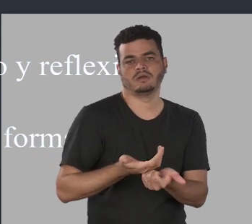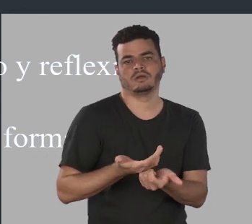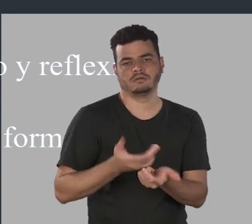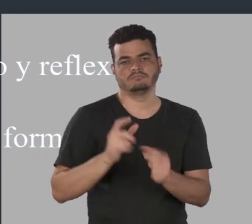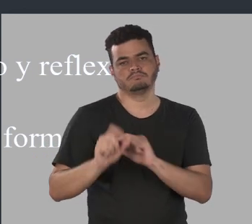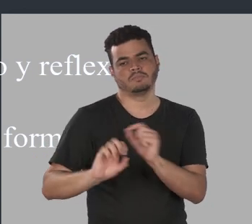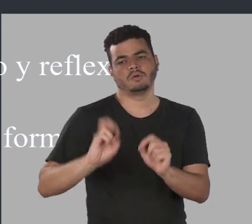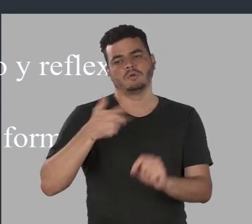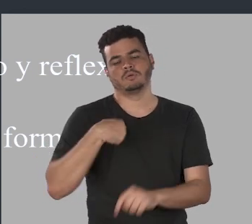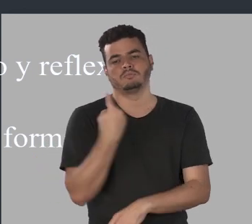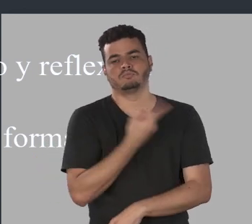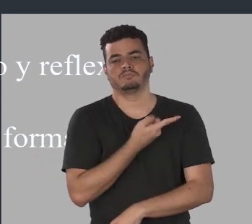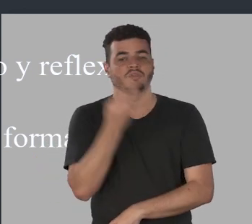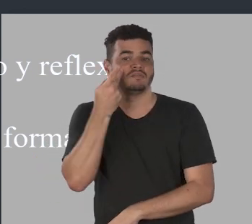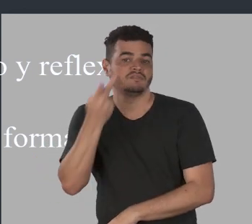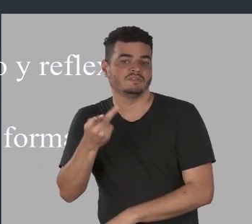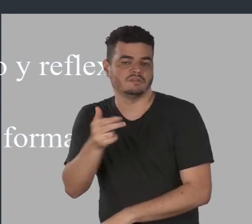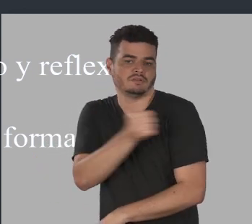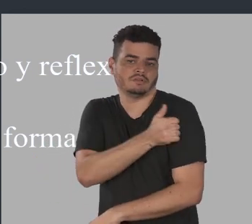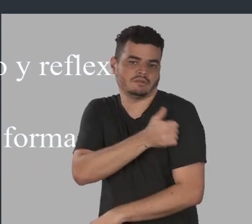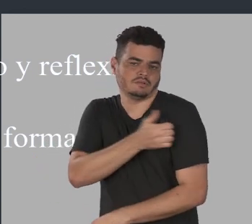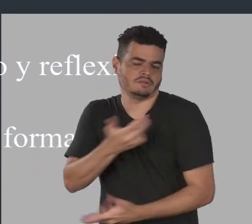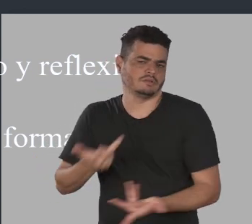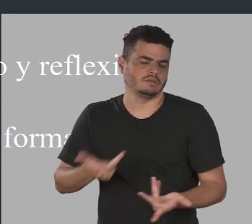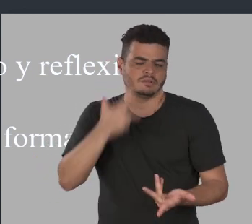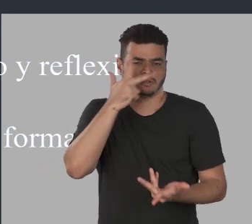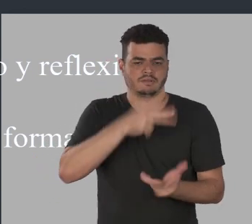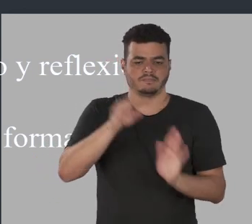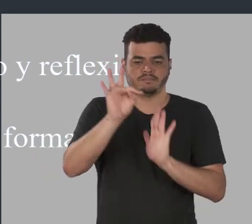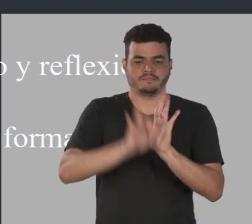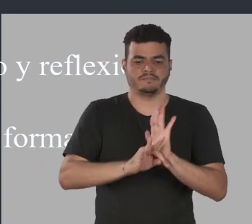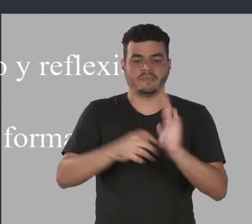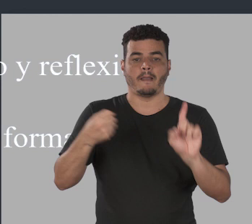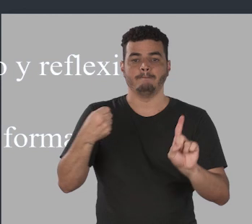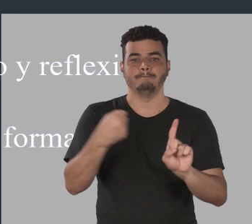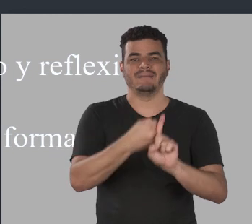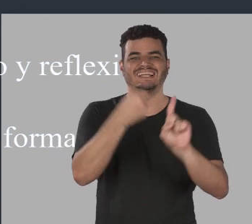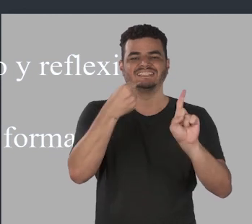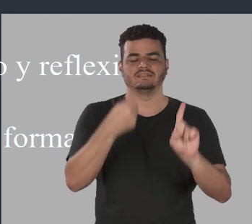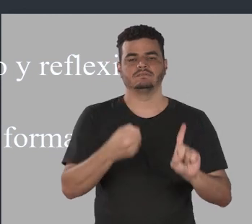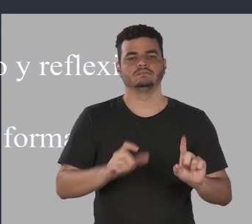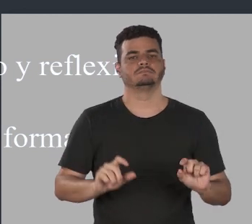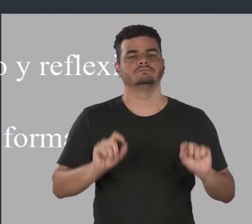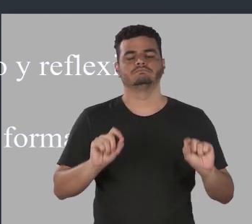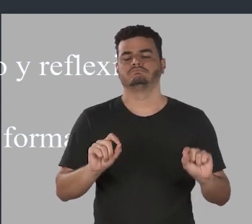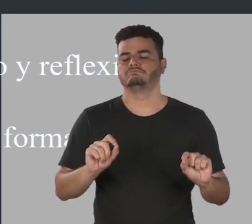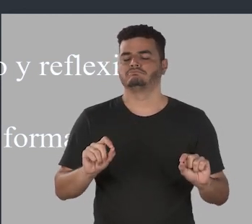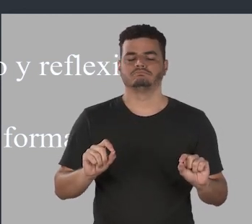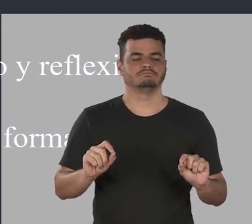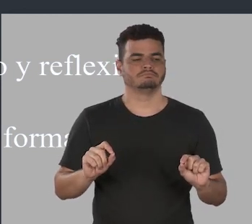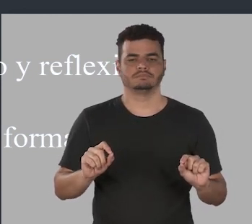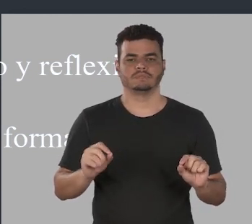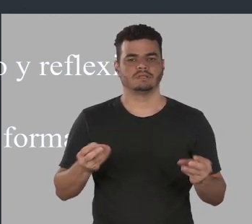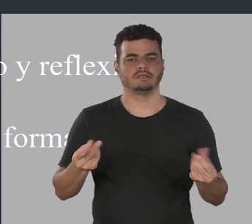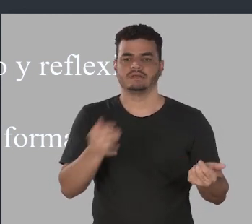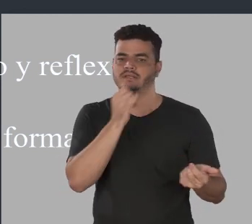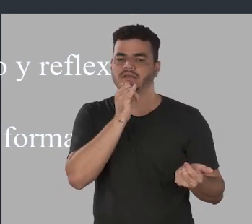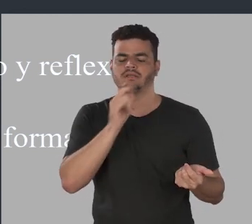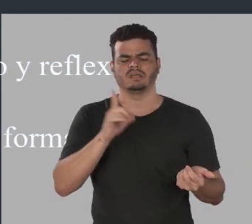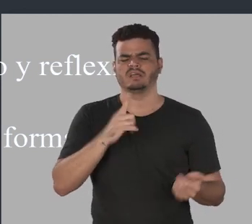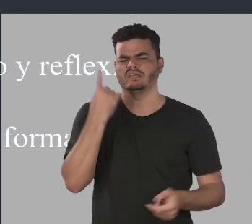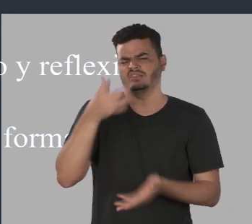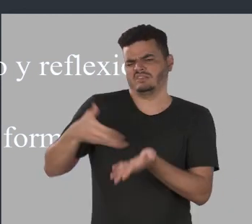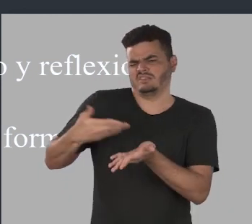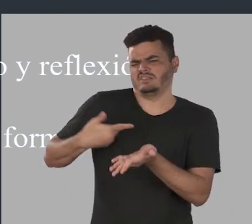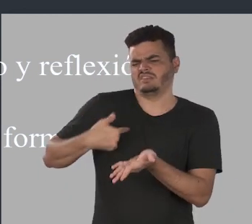ou com os alunos tem que ser acompanhado ou colocado em alguma residência. Se vê por